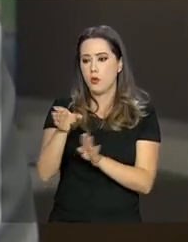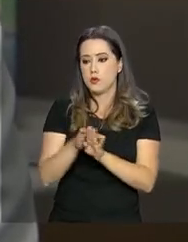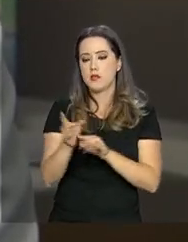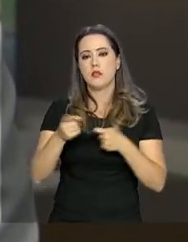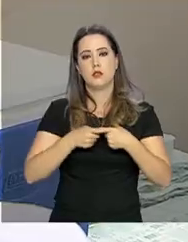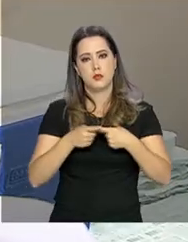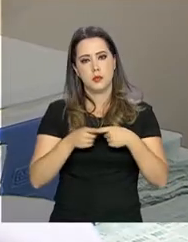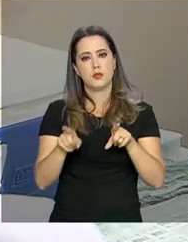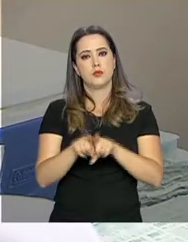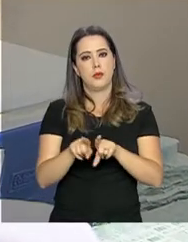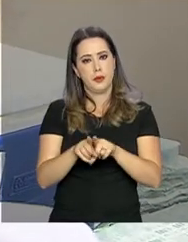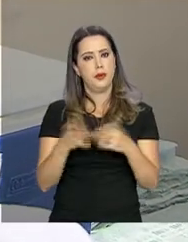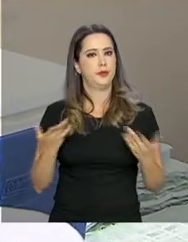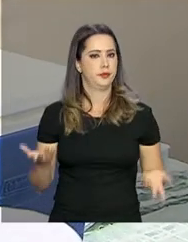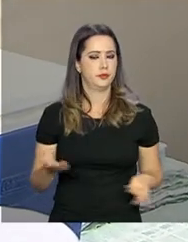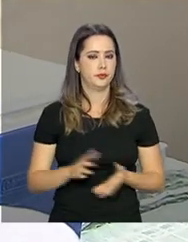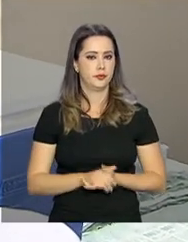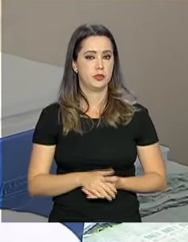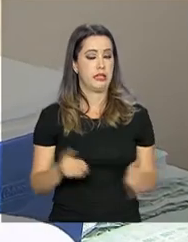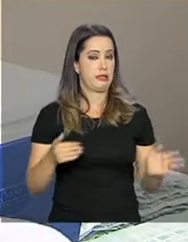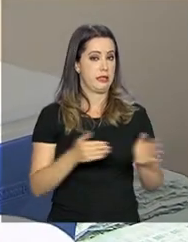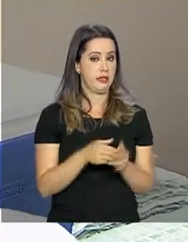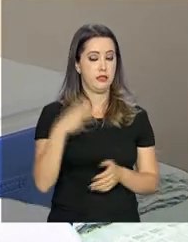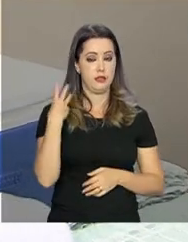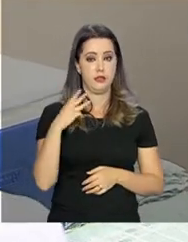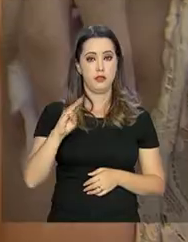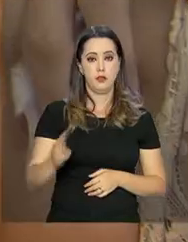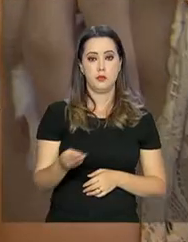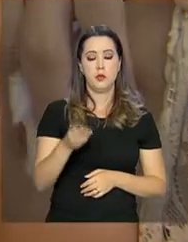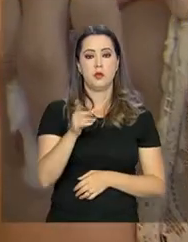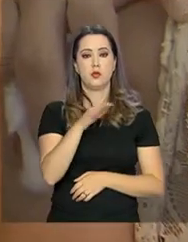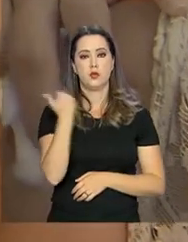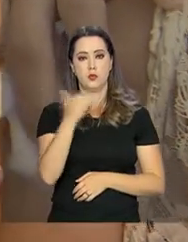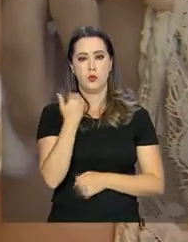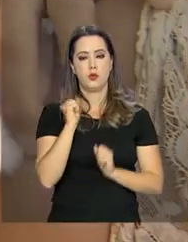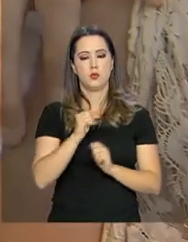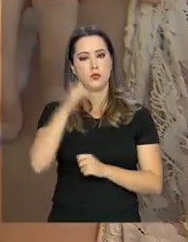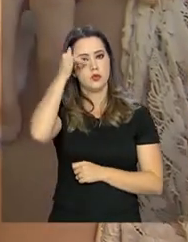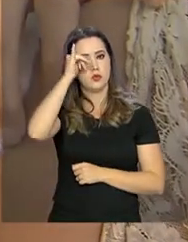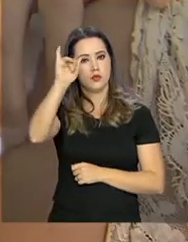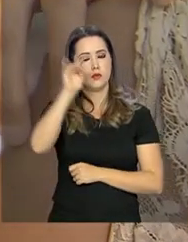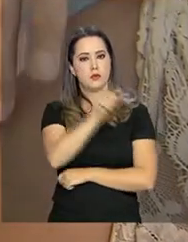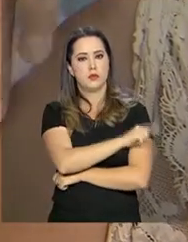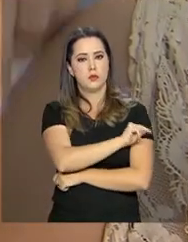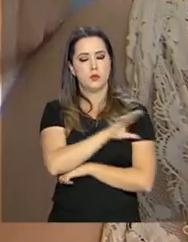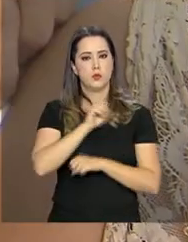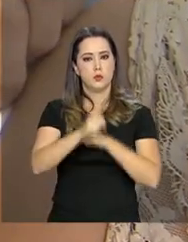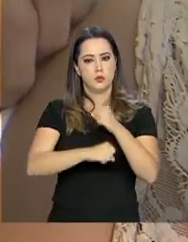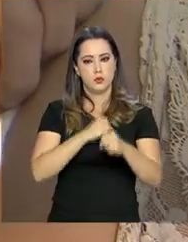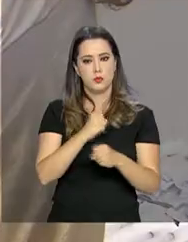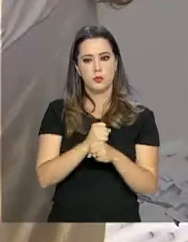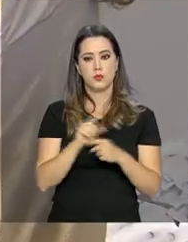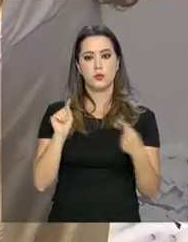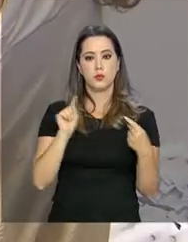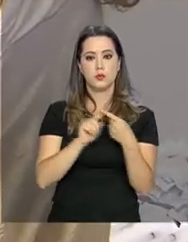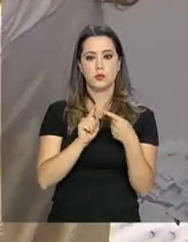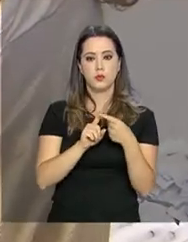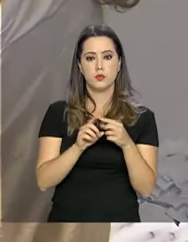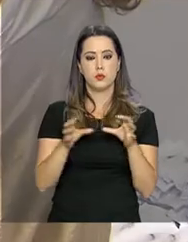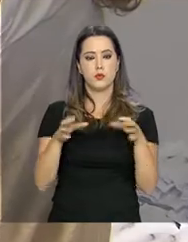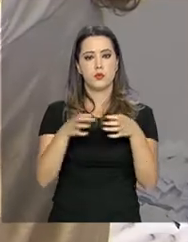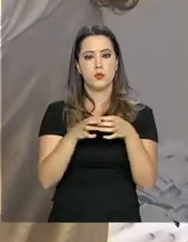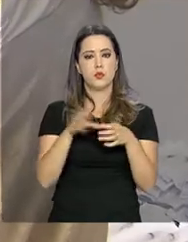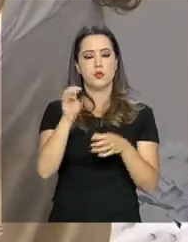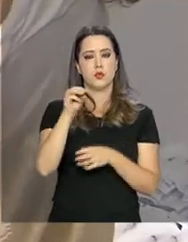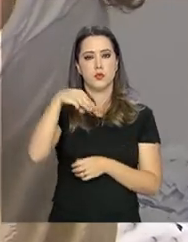médicos também. Até 3 milhões de mortes são evitadas pela vacinação todos os anos. A estimativa é da